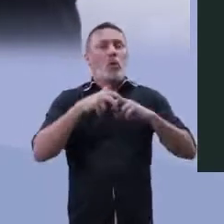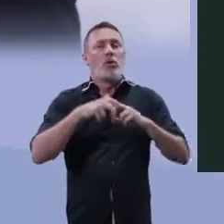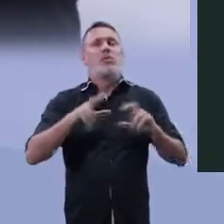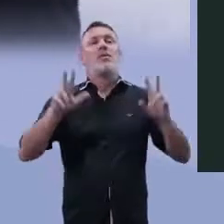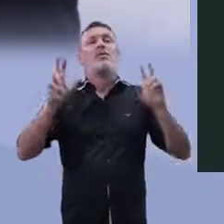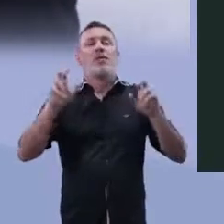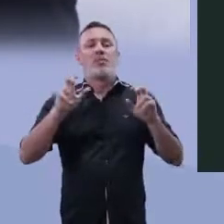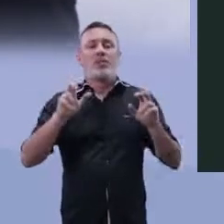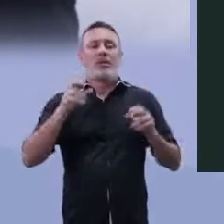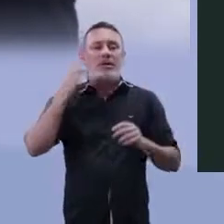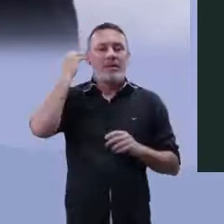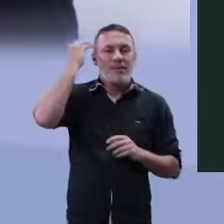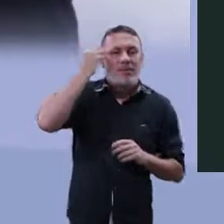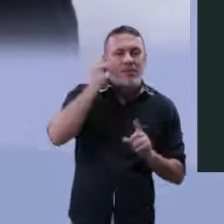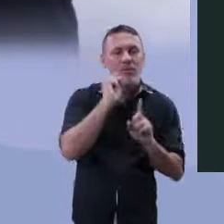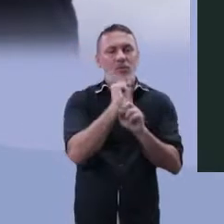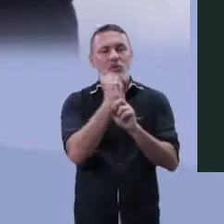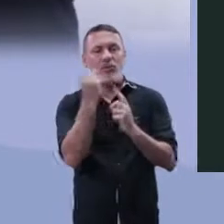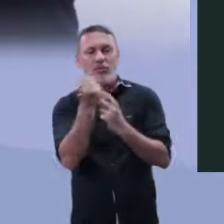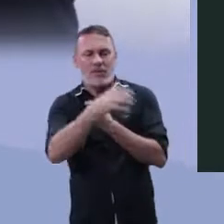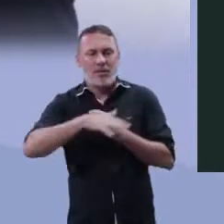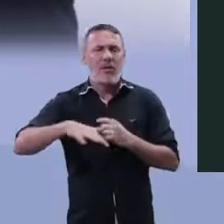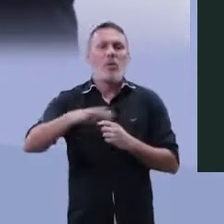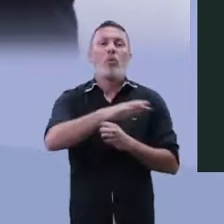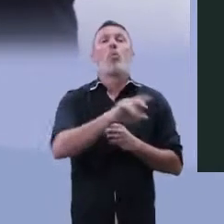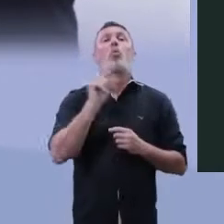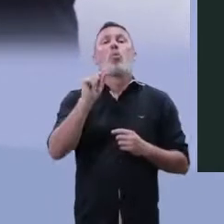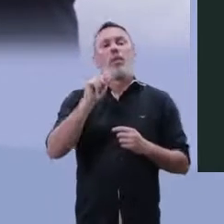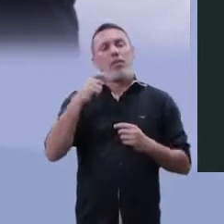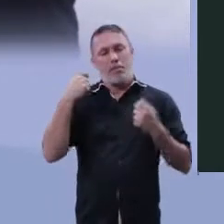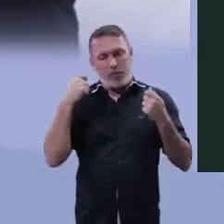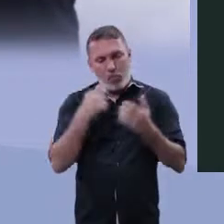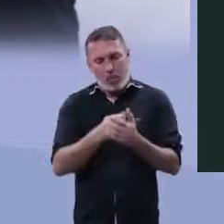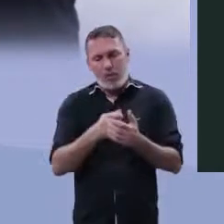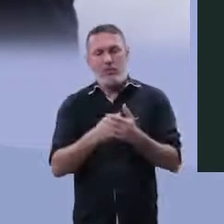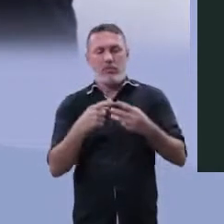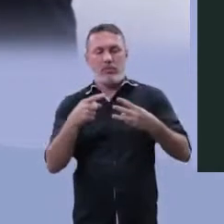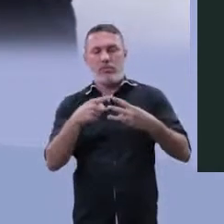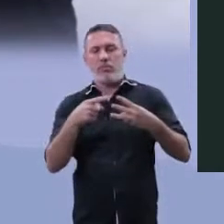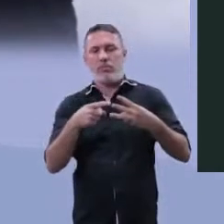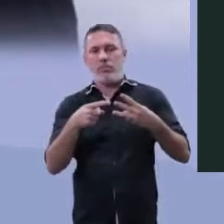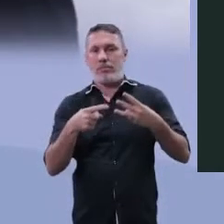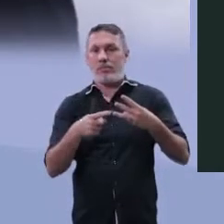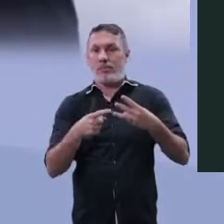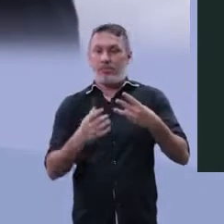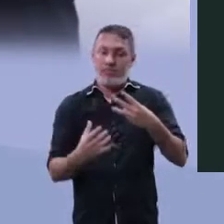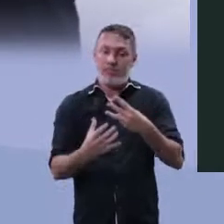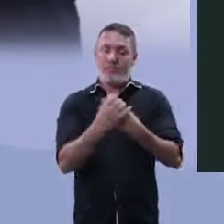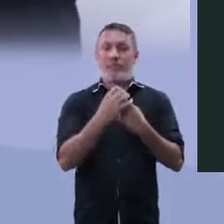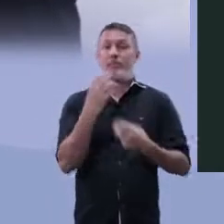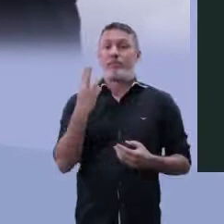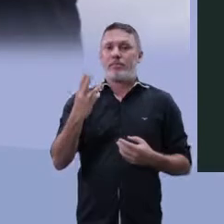E isso é extremamente necessário. Por isso é que as experiências sociais elas são pautadas, são baseadas